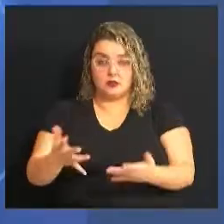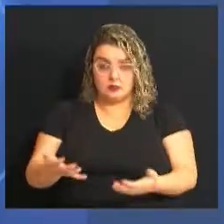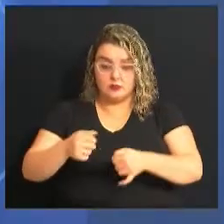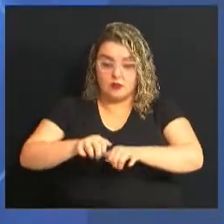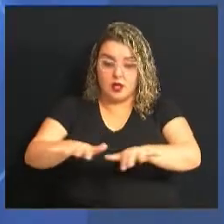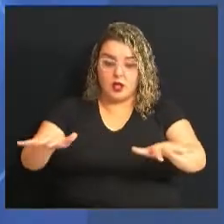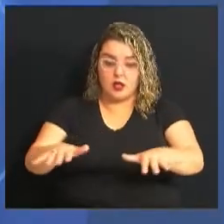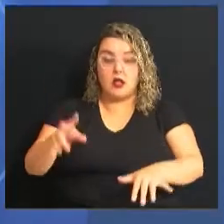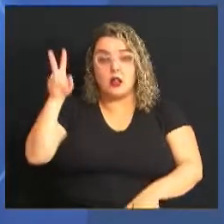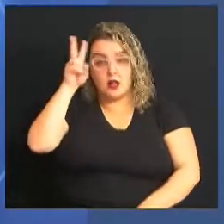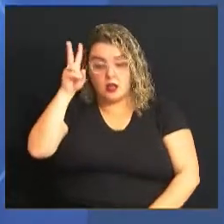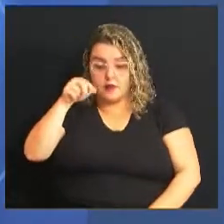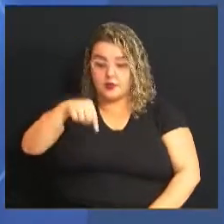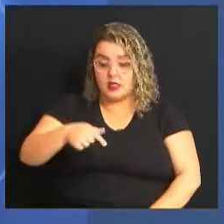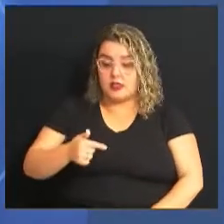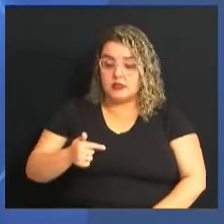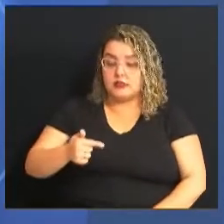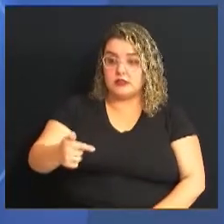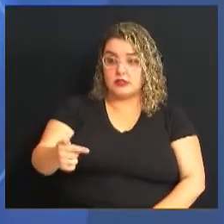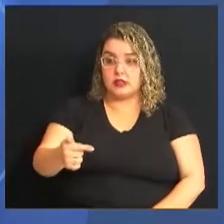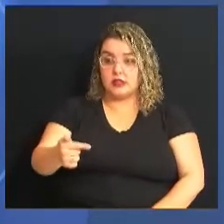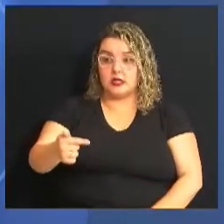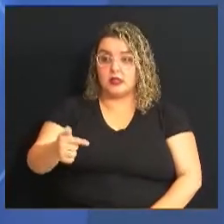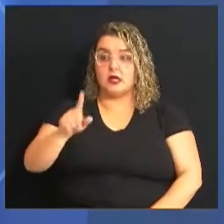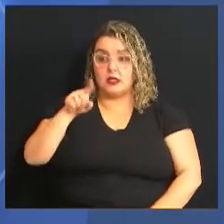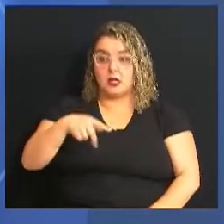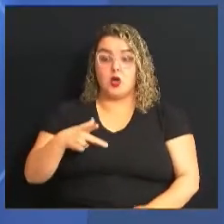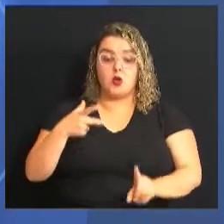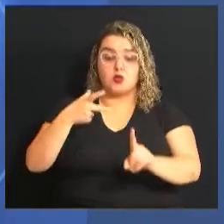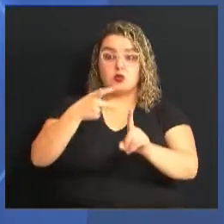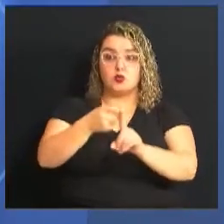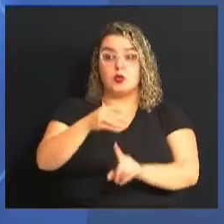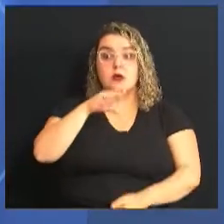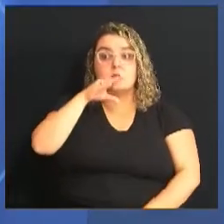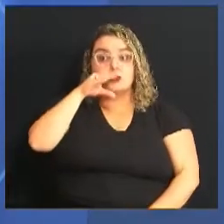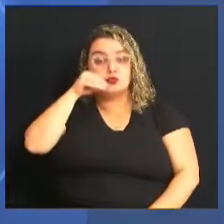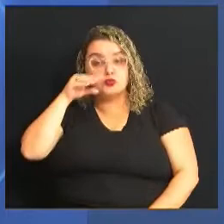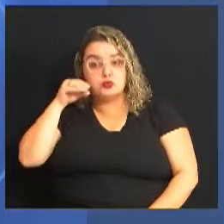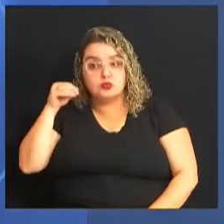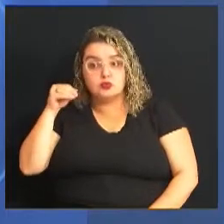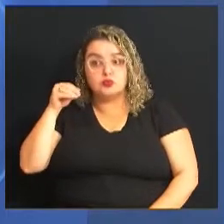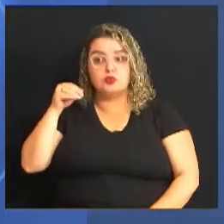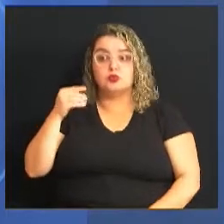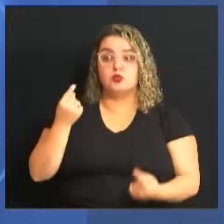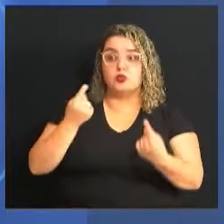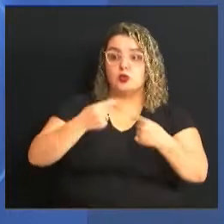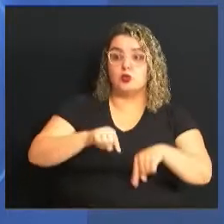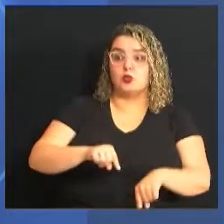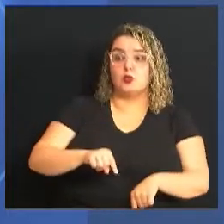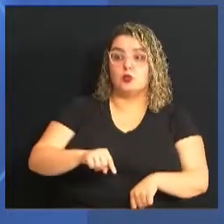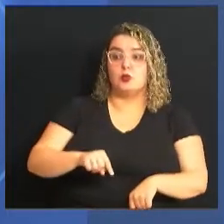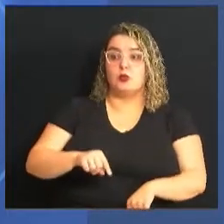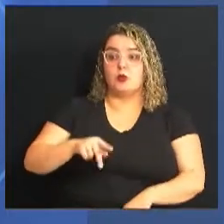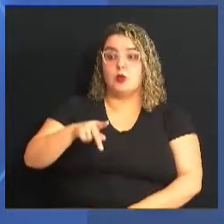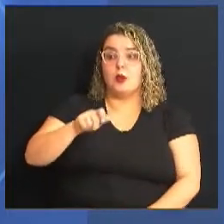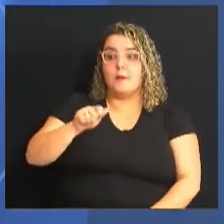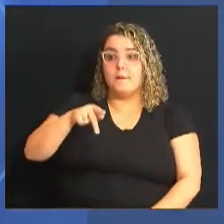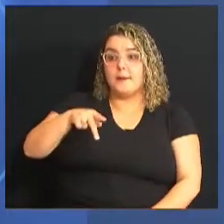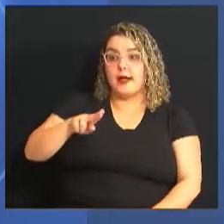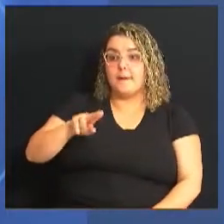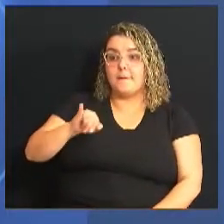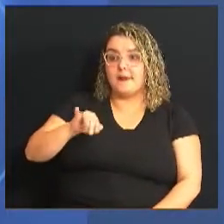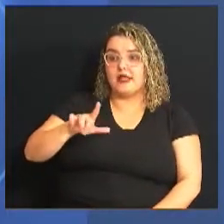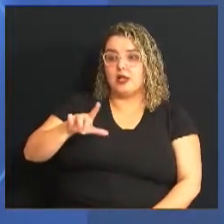essa semana começou, então, a imunização dos adolescentes contra o papilomavírus